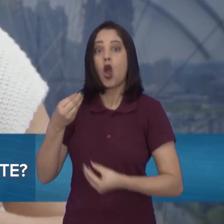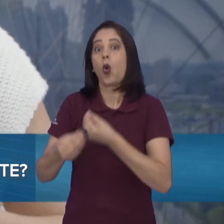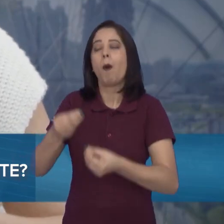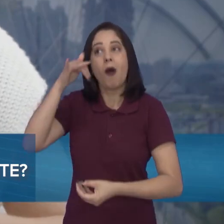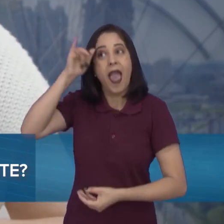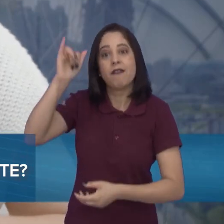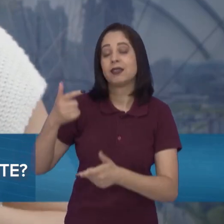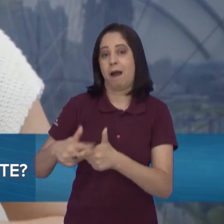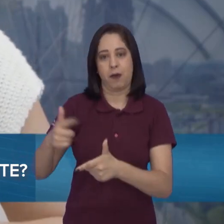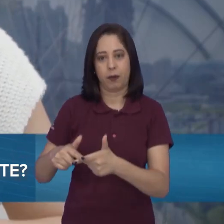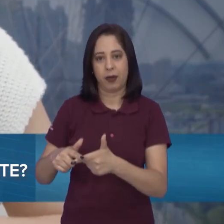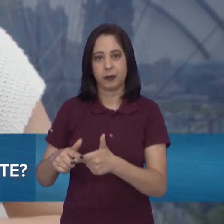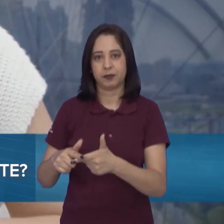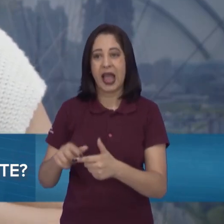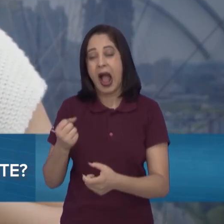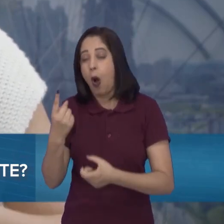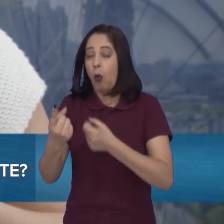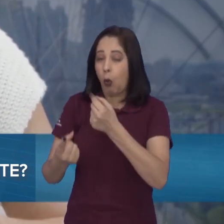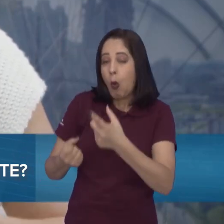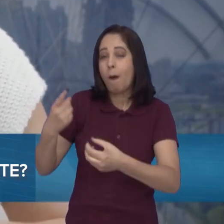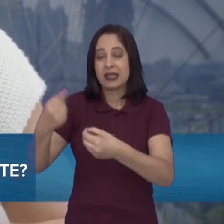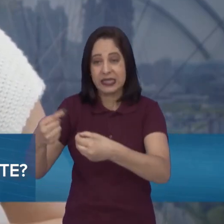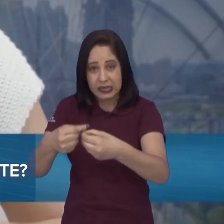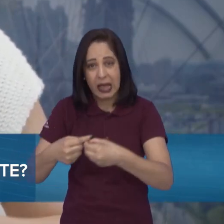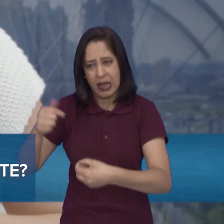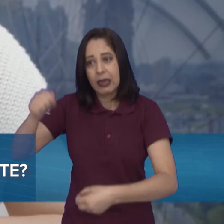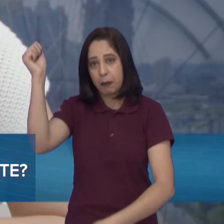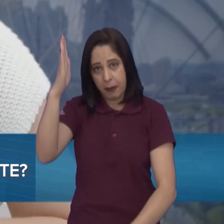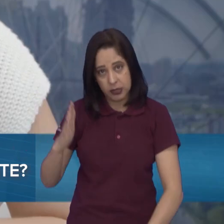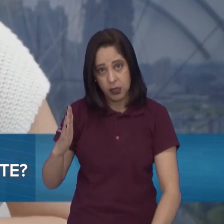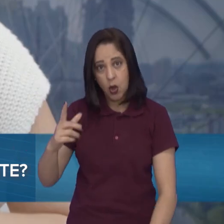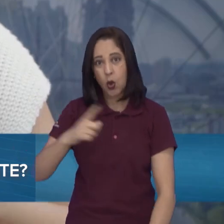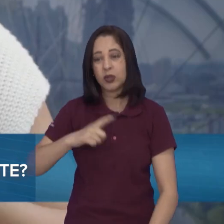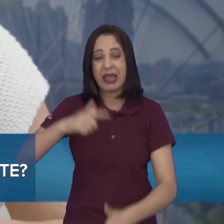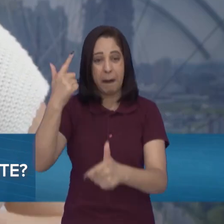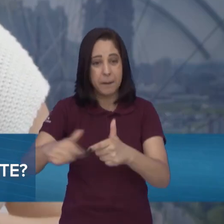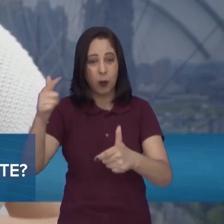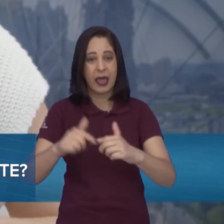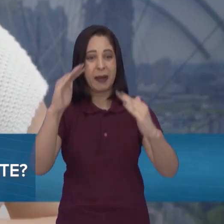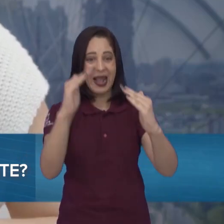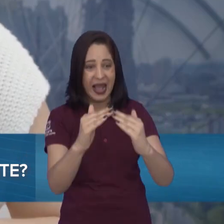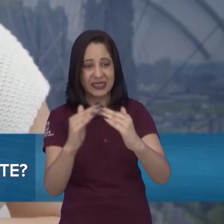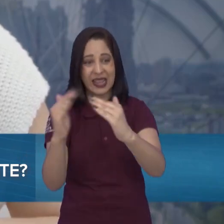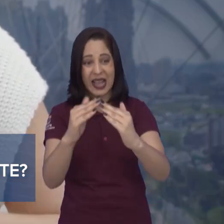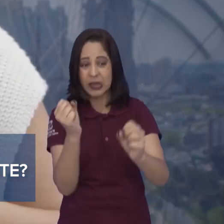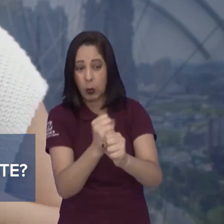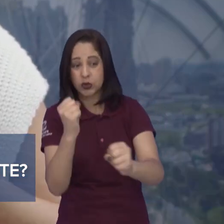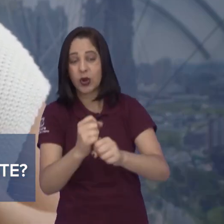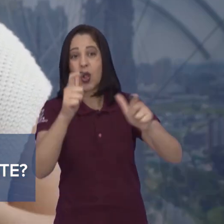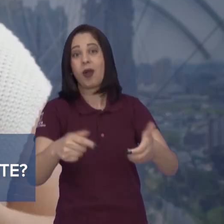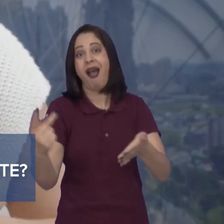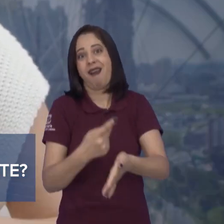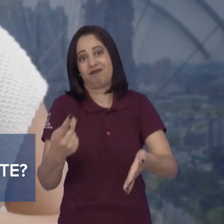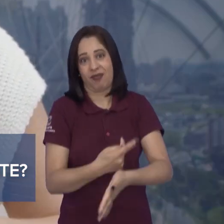de irregularidades muito presentes, de um modo geral, nas cidades brasileiras. Então, se preocupar com isso é um modo também de